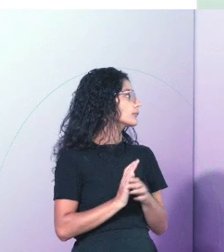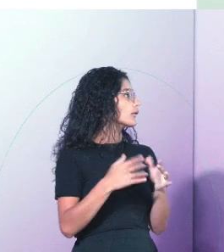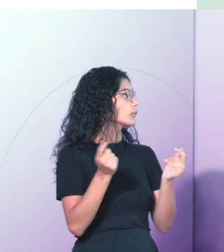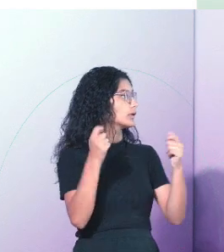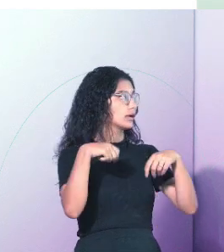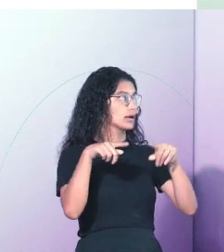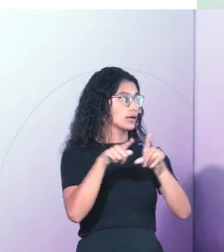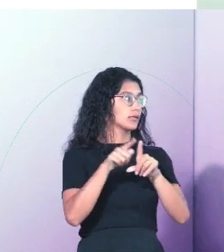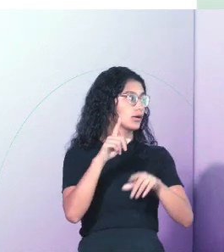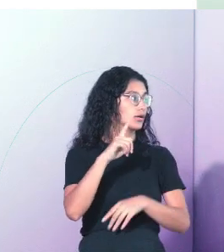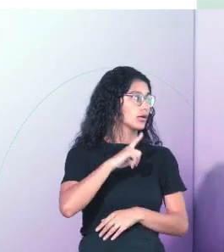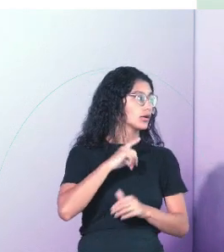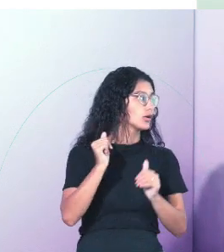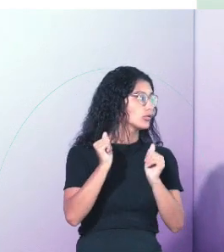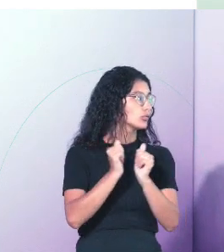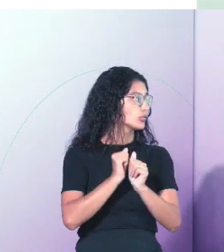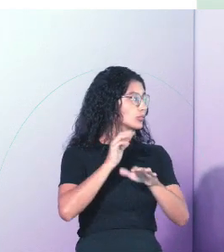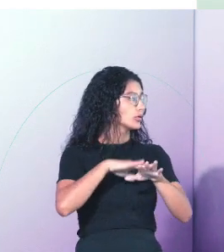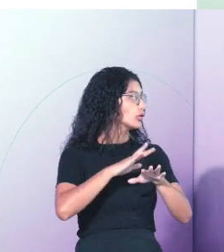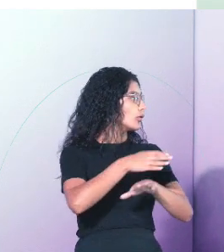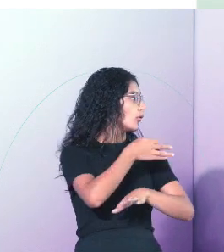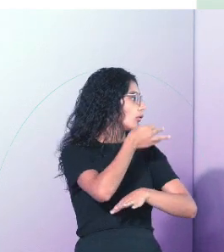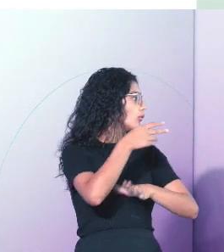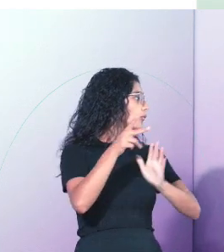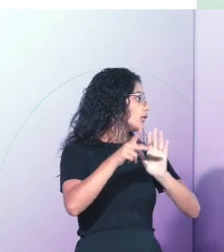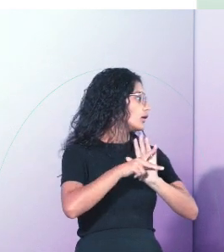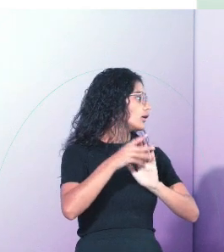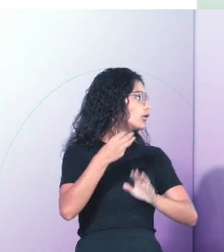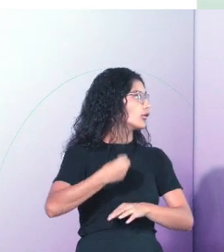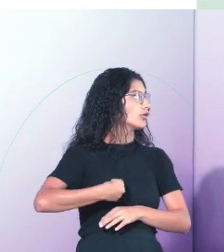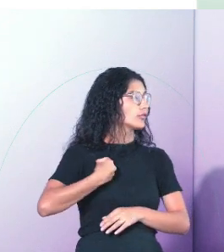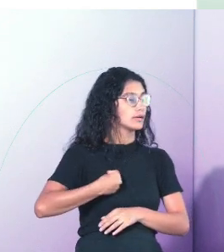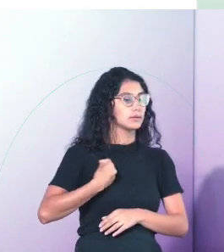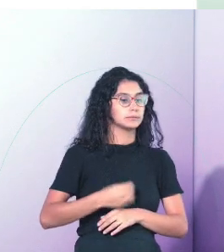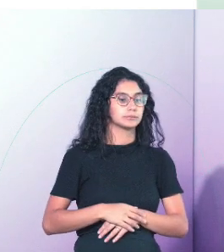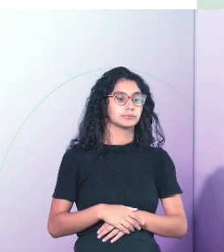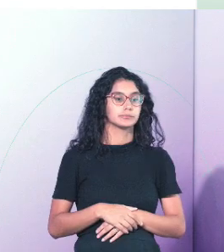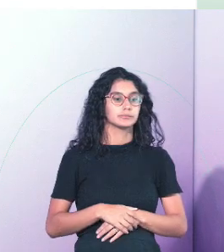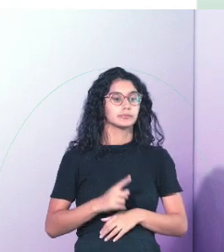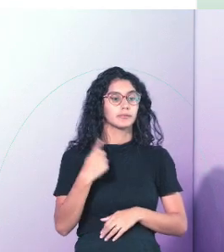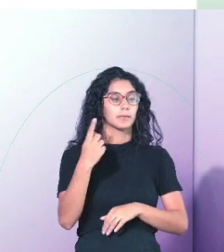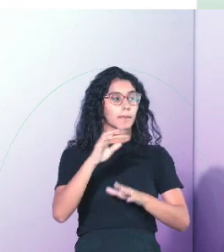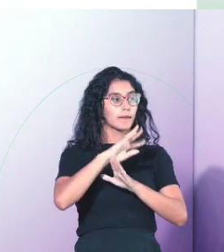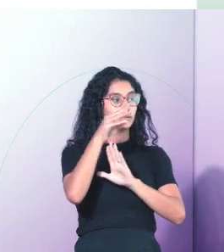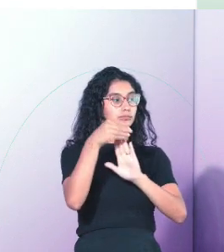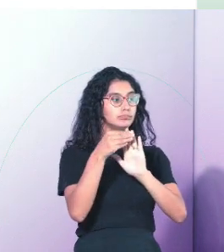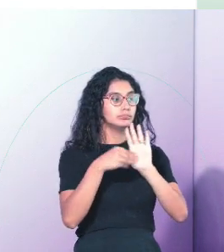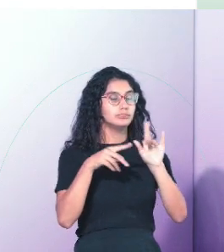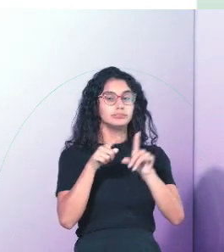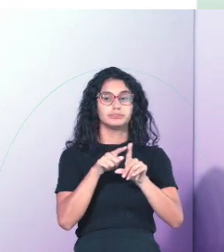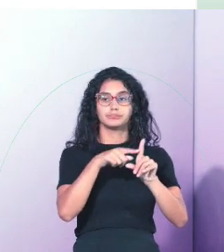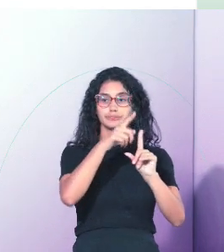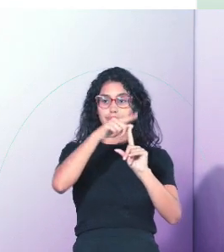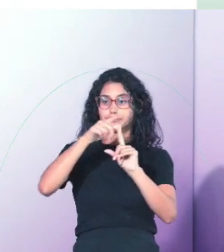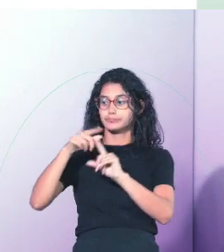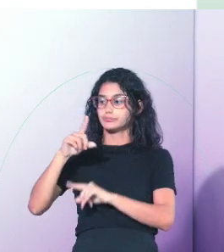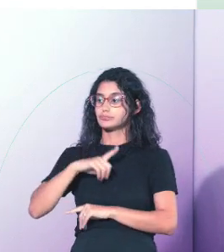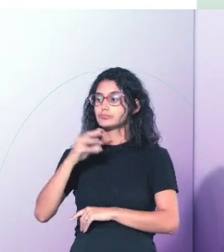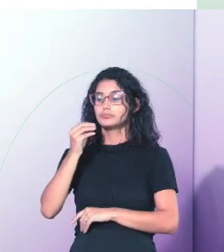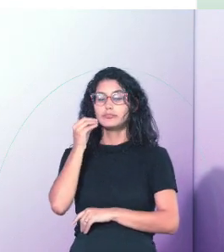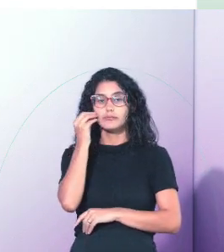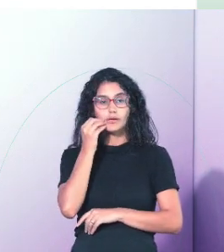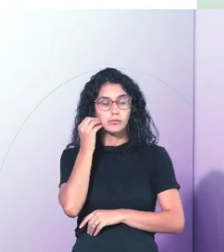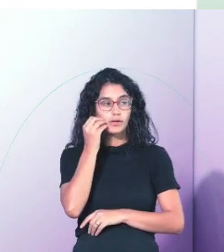capacidade, então, de gerar evidências sobre o ciclo de vida de um produto. Aqui a gente coloca, né, os tipos de experiência